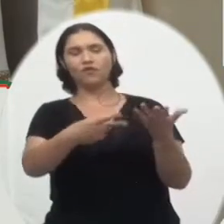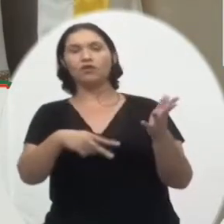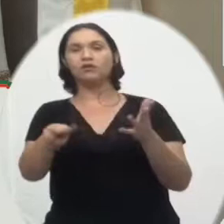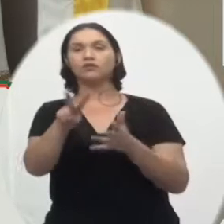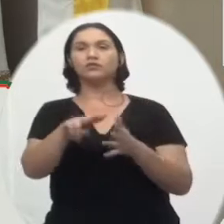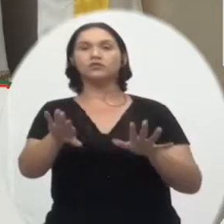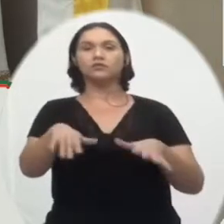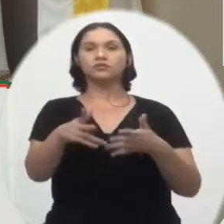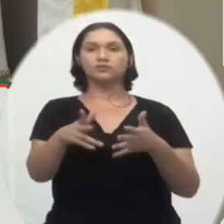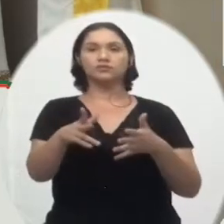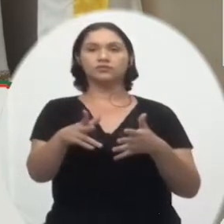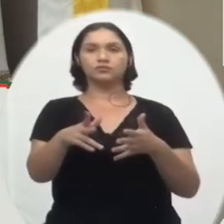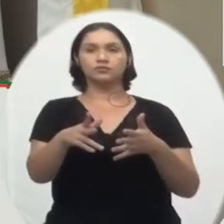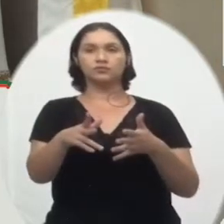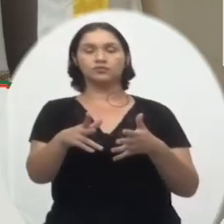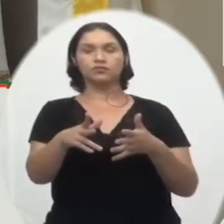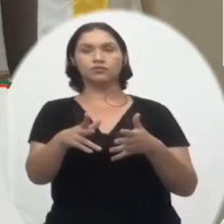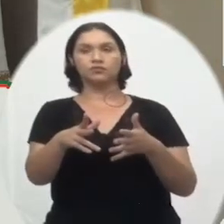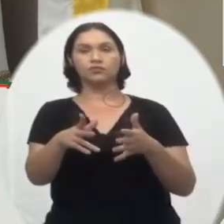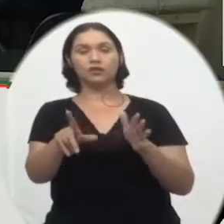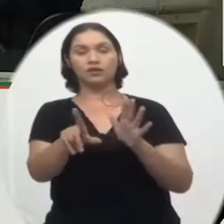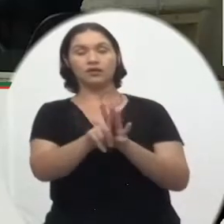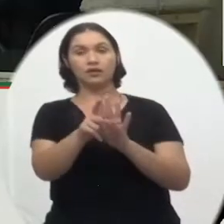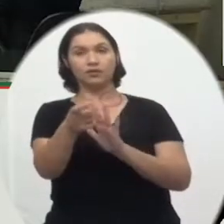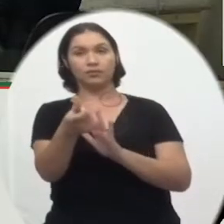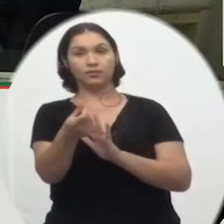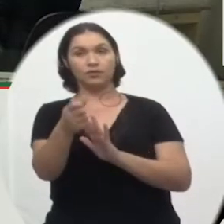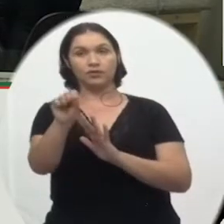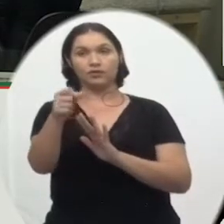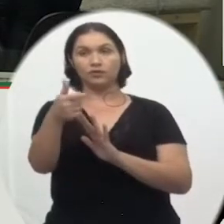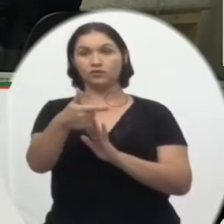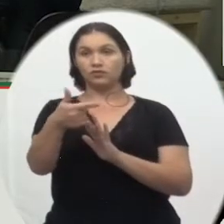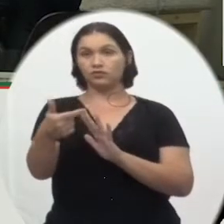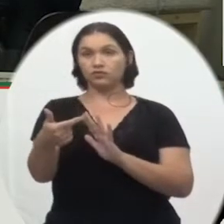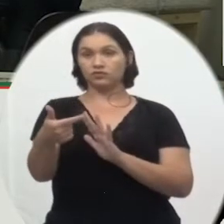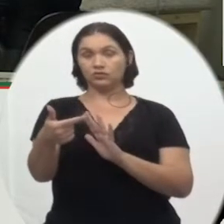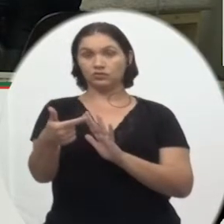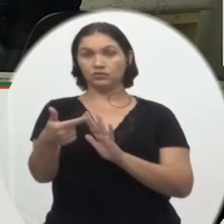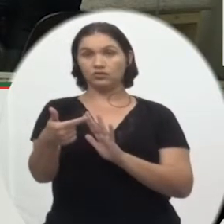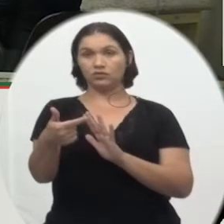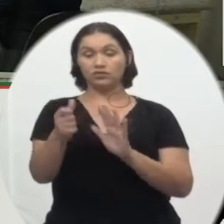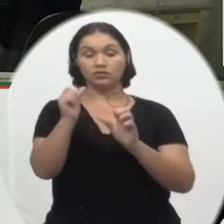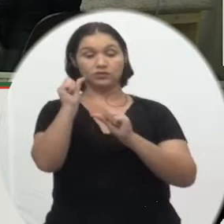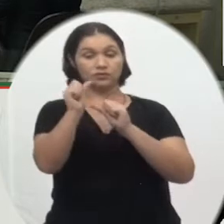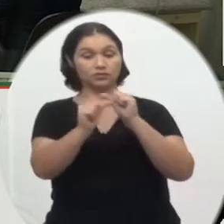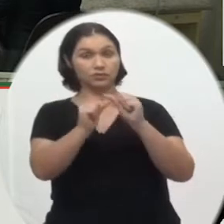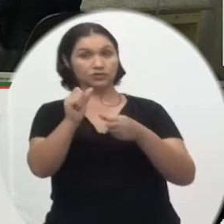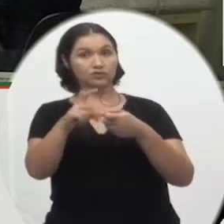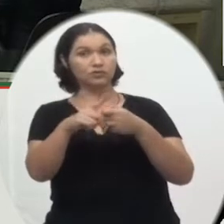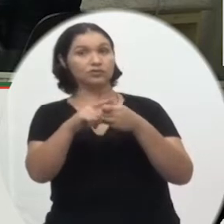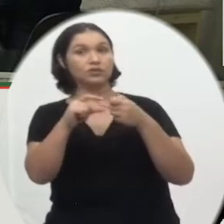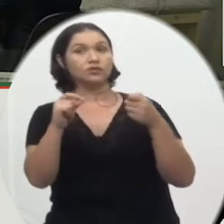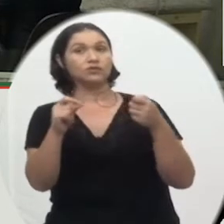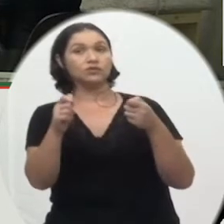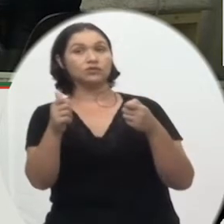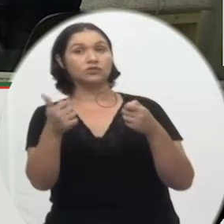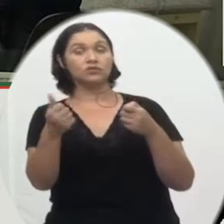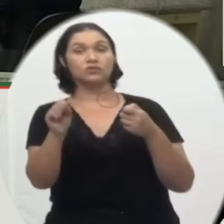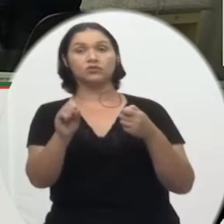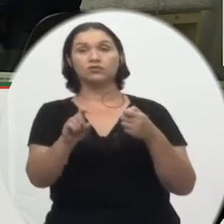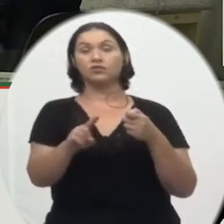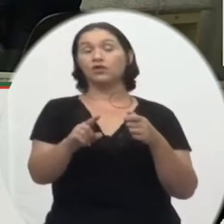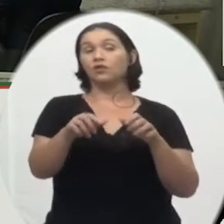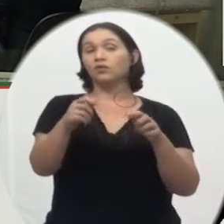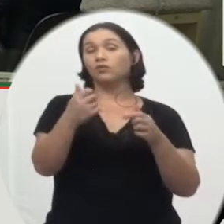artigo 131 da lei 6822 de 2026. Uma lei feita aqui nesta casa, mas que tinha